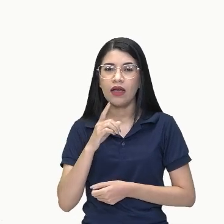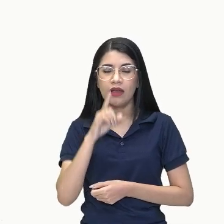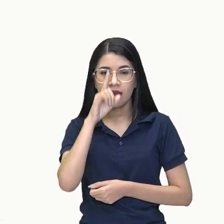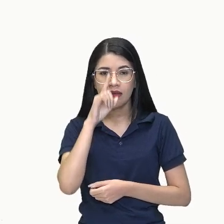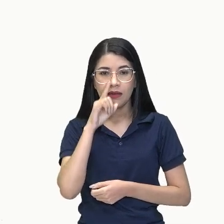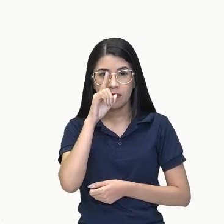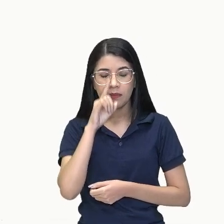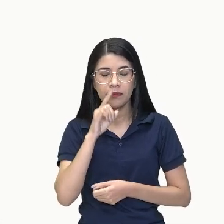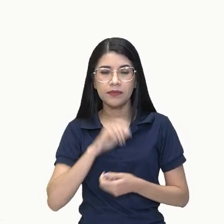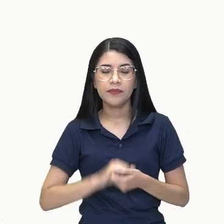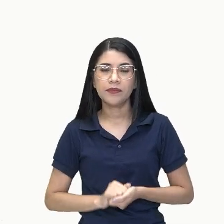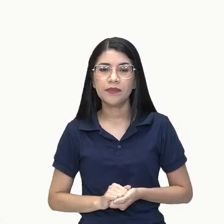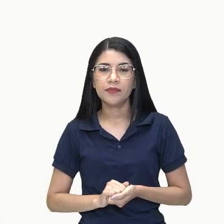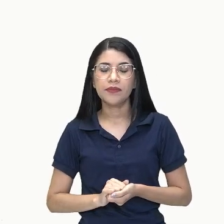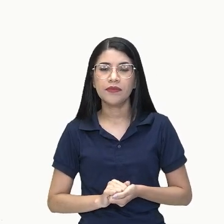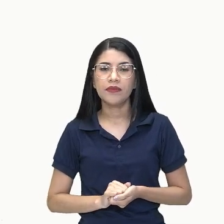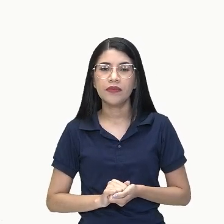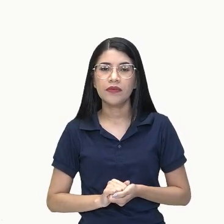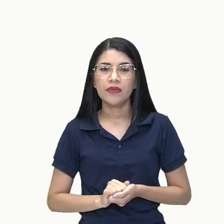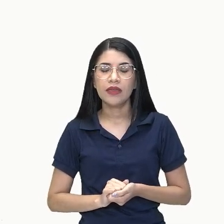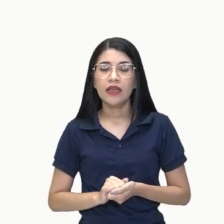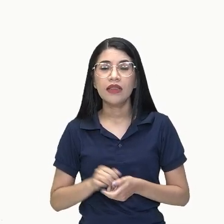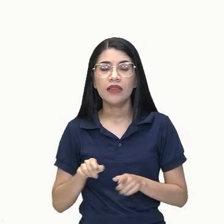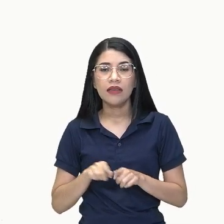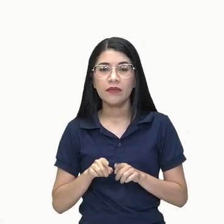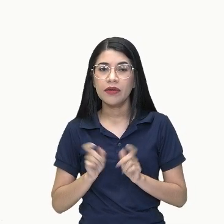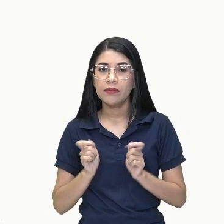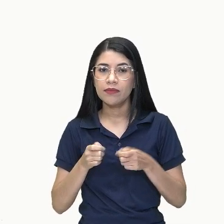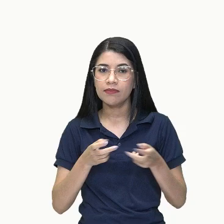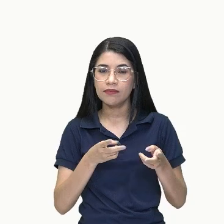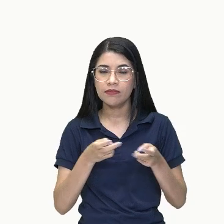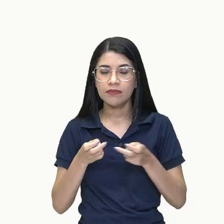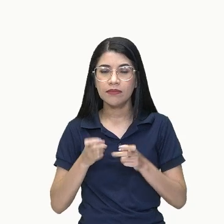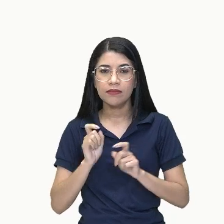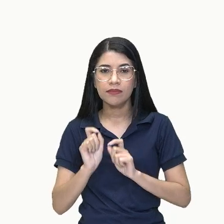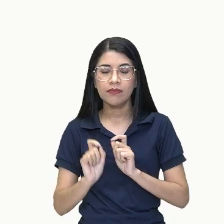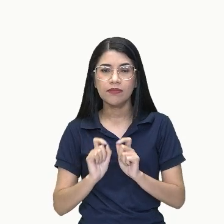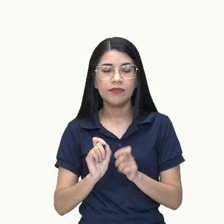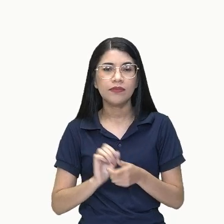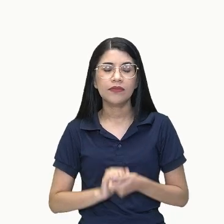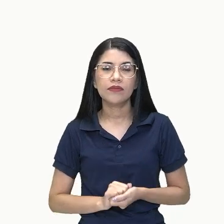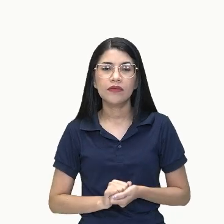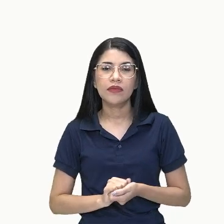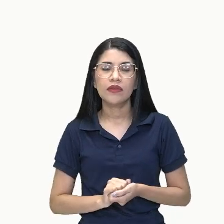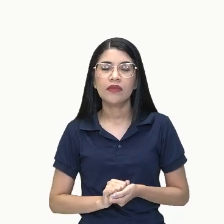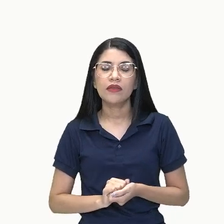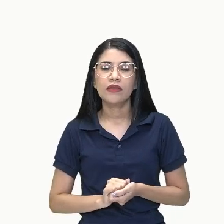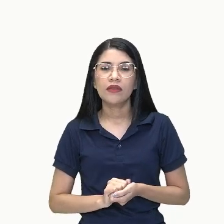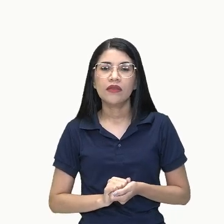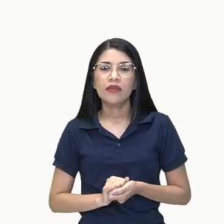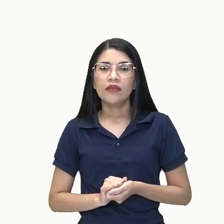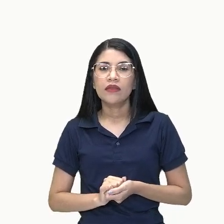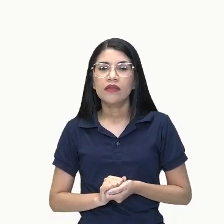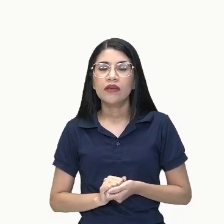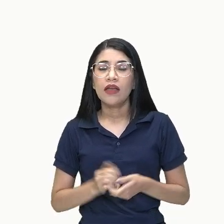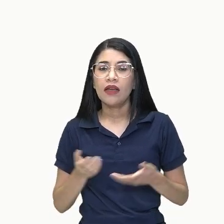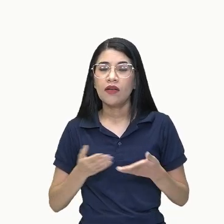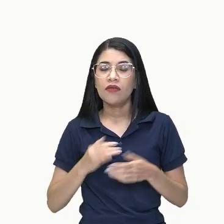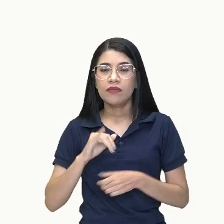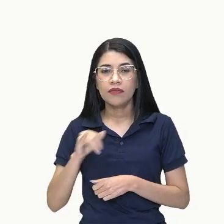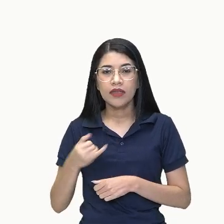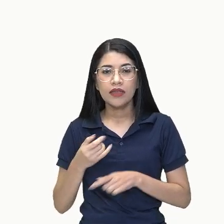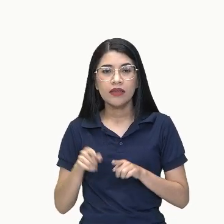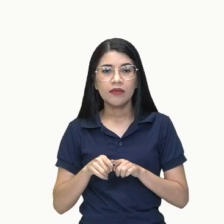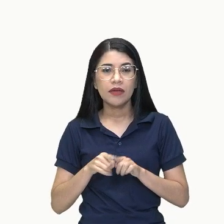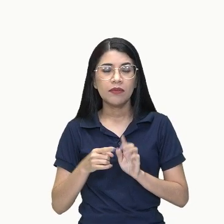das abscissas. E você percebe também aí, eu vou aproveitar e vou mostrar para vocês